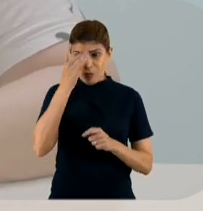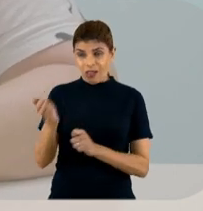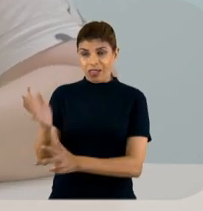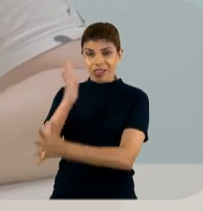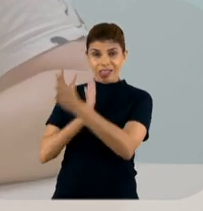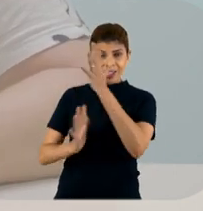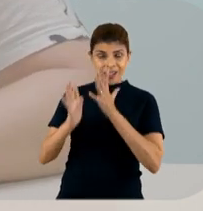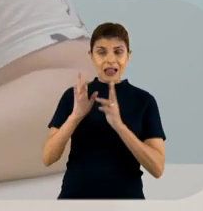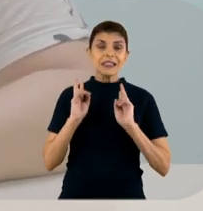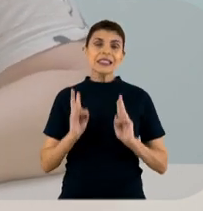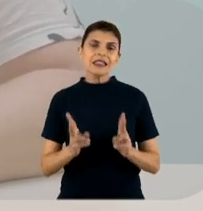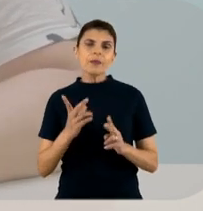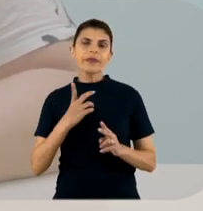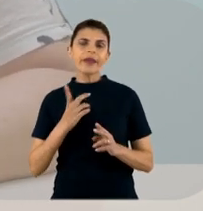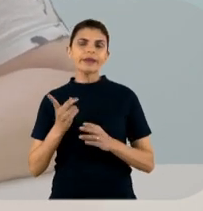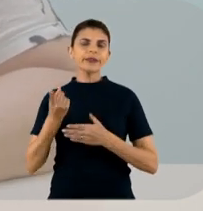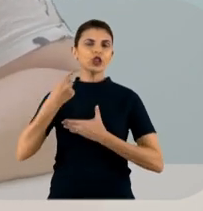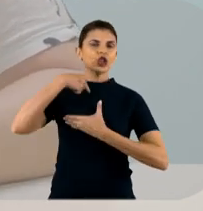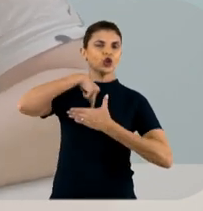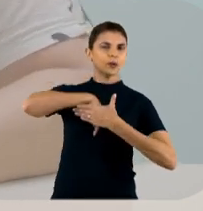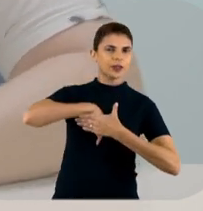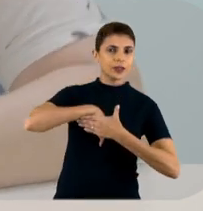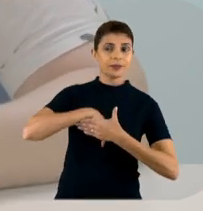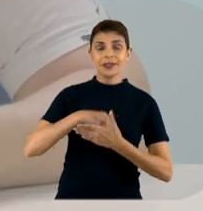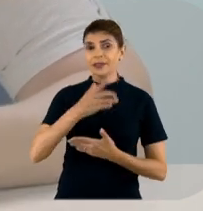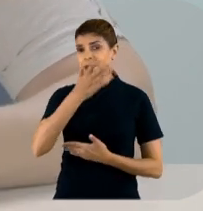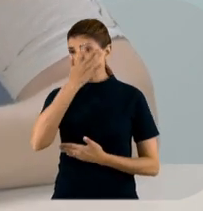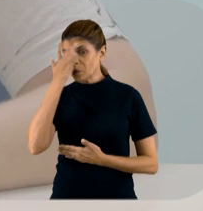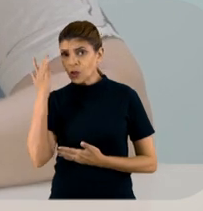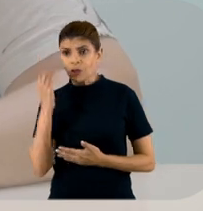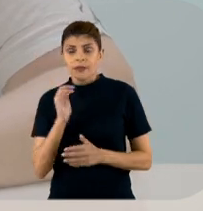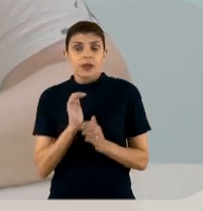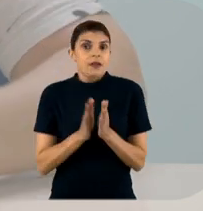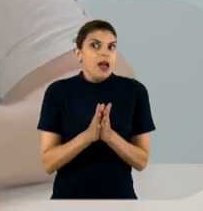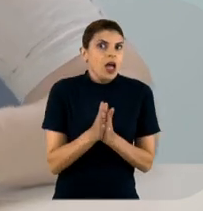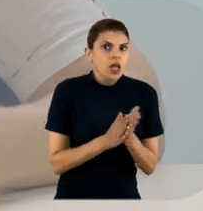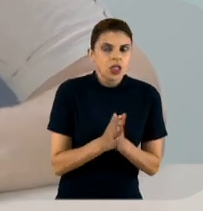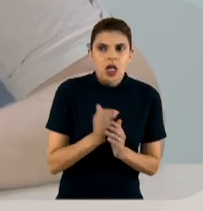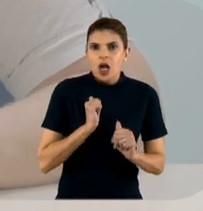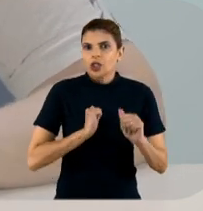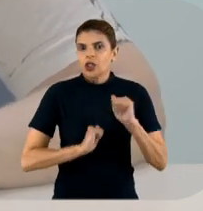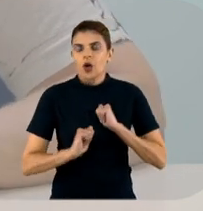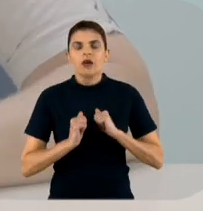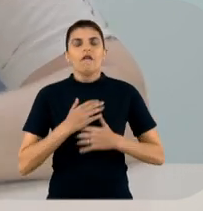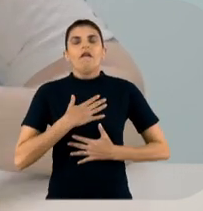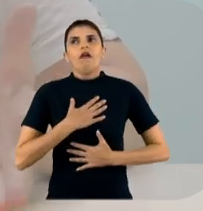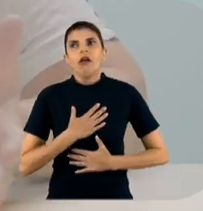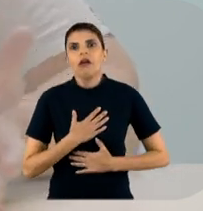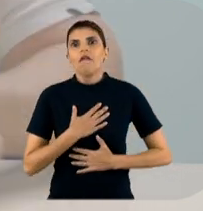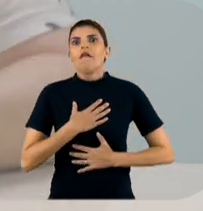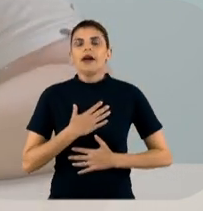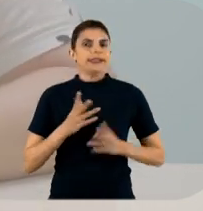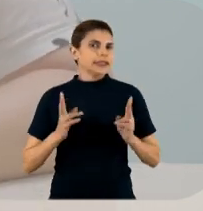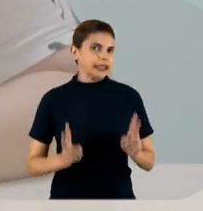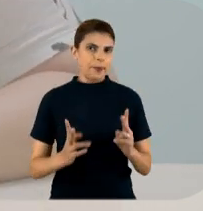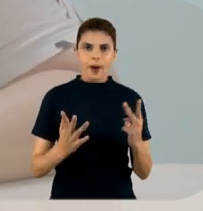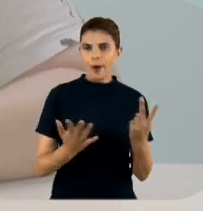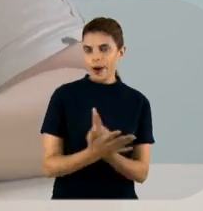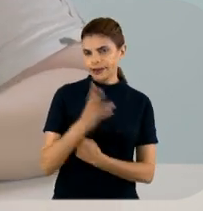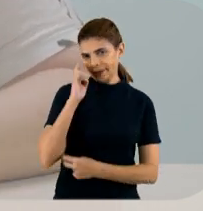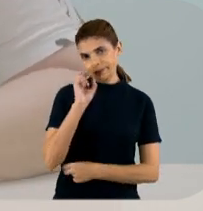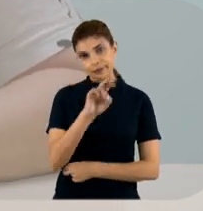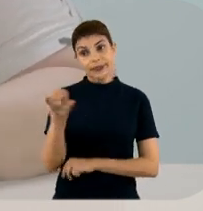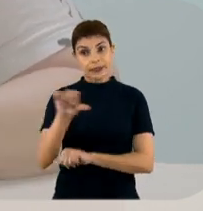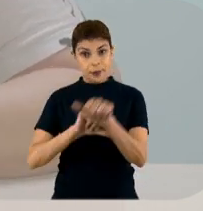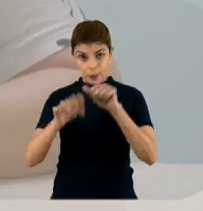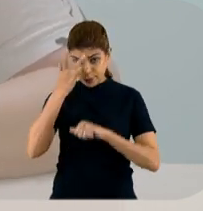pessoa sempre tem muita subjetividade então uma pessoa extremamente ansiosa está sempre com muita falta de ar então eh